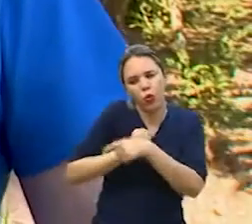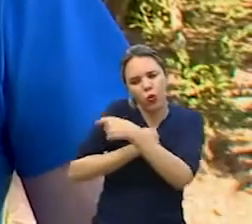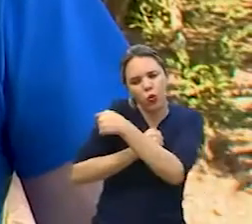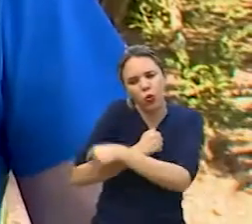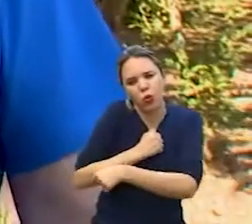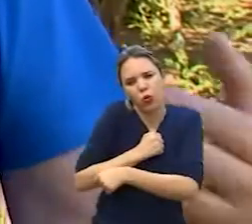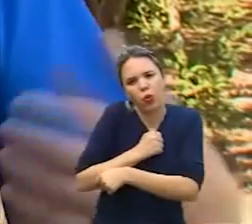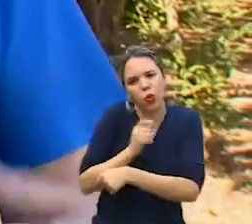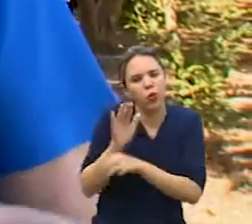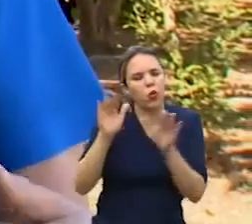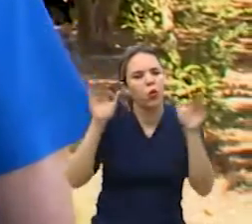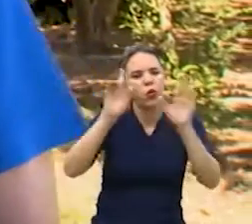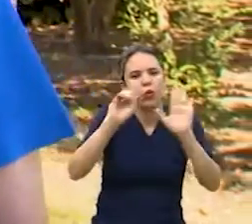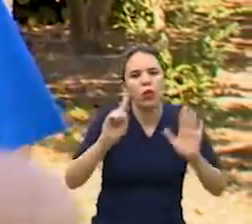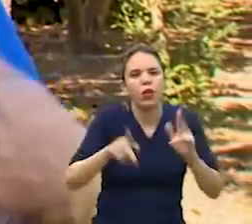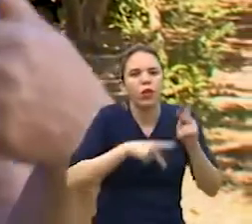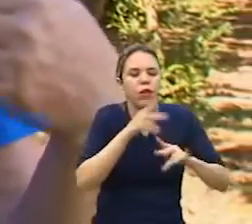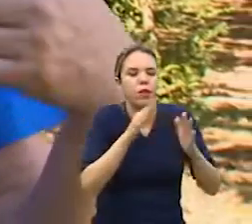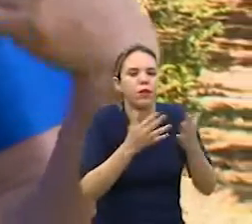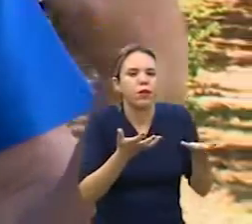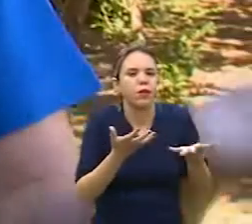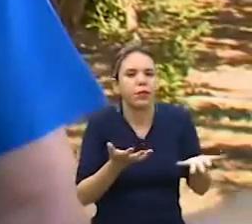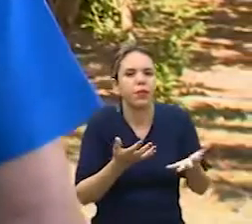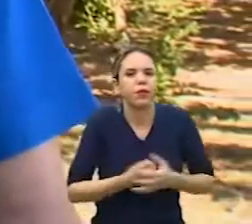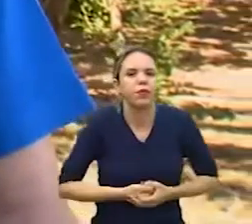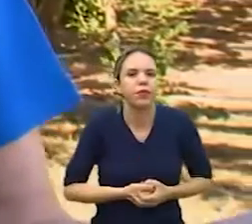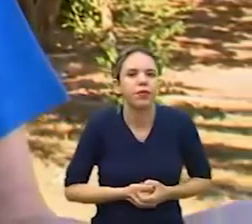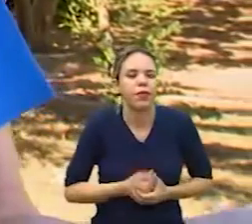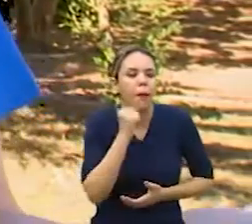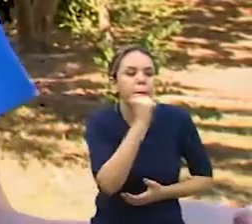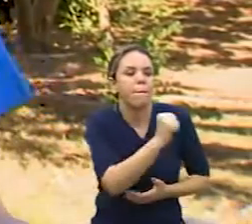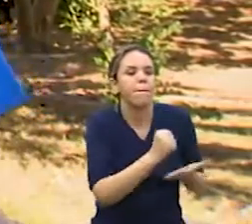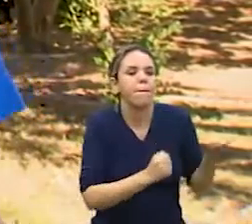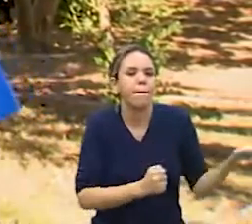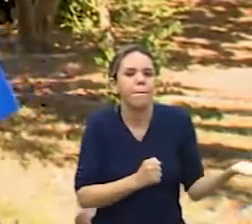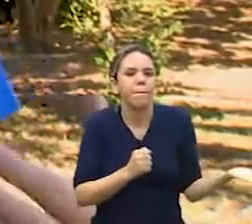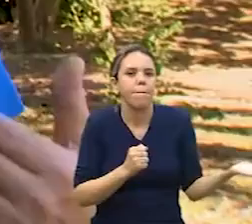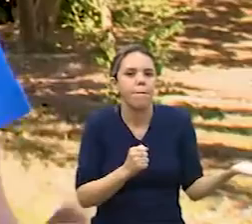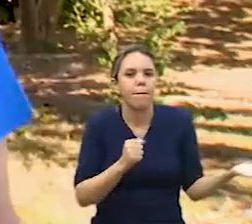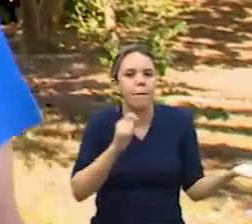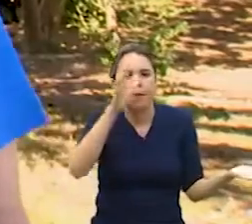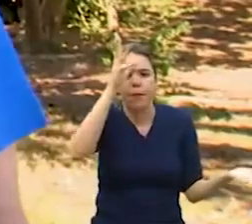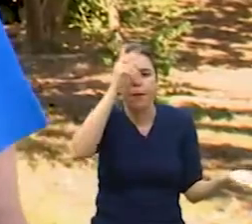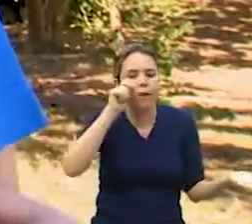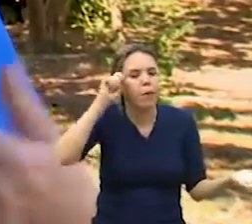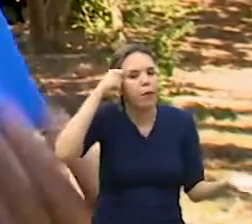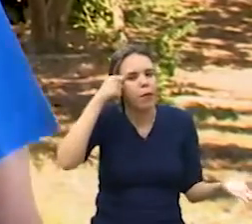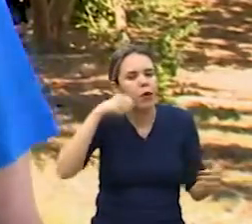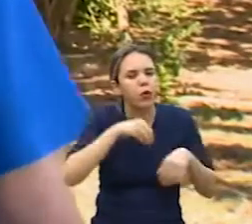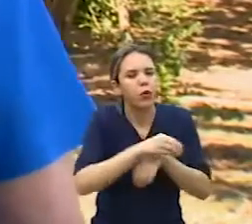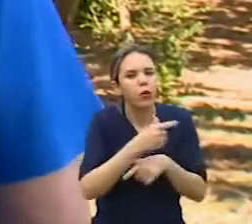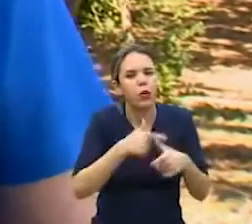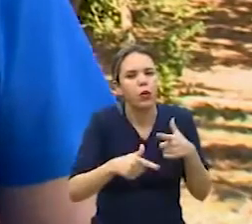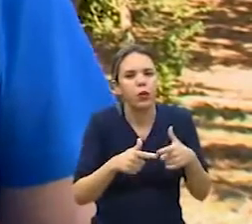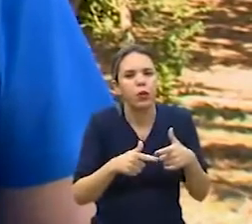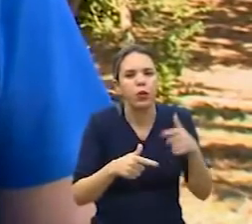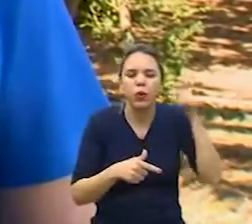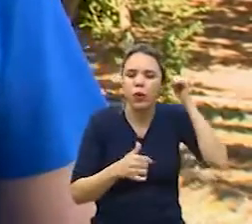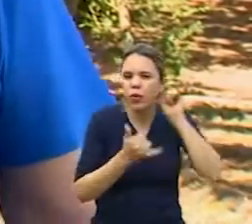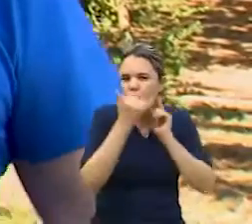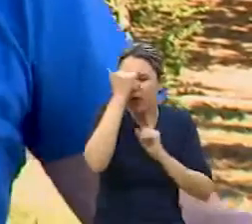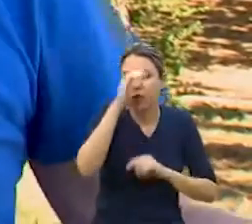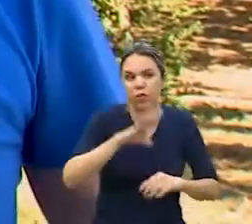ela não estava voando. E os moradores queriam matar o urubu porque ele trazia azar para a